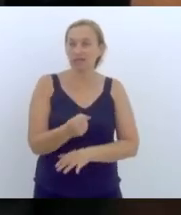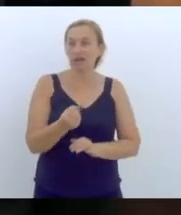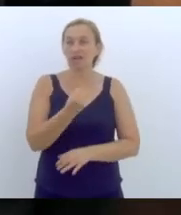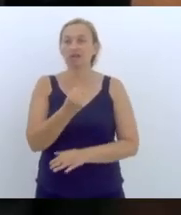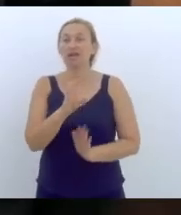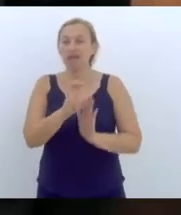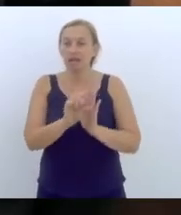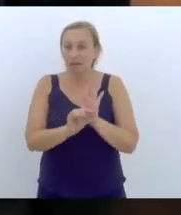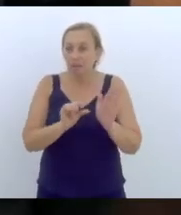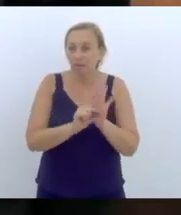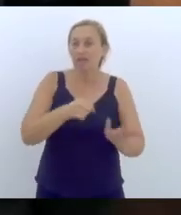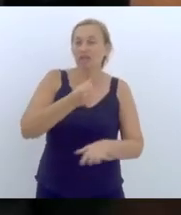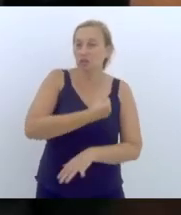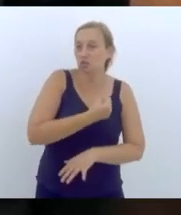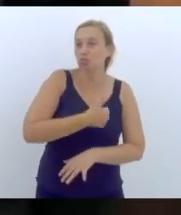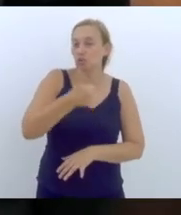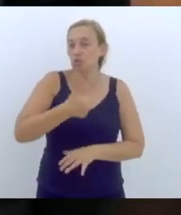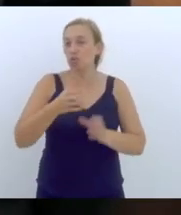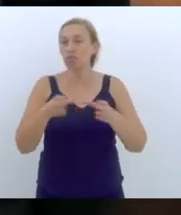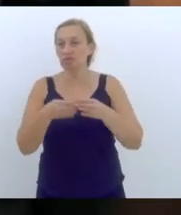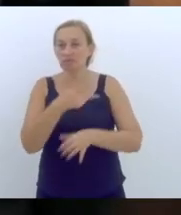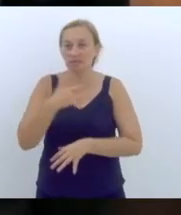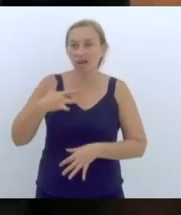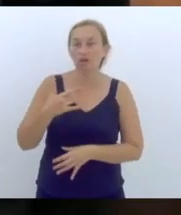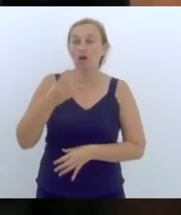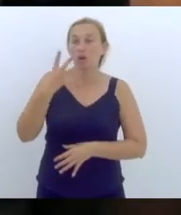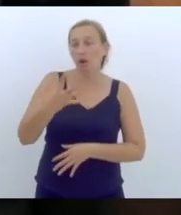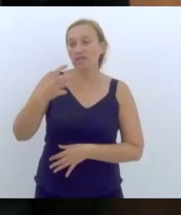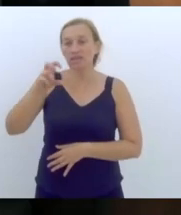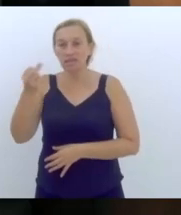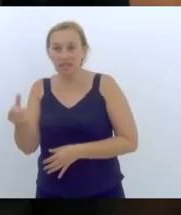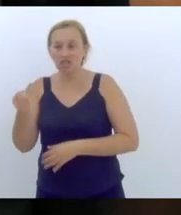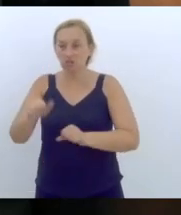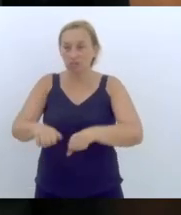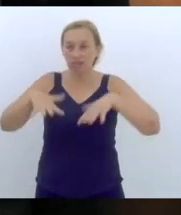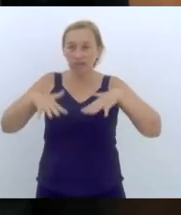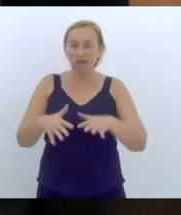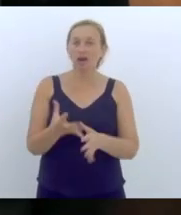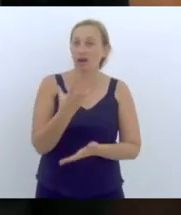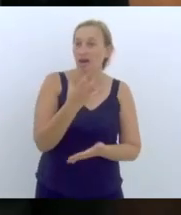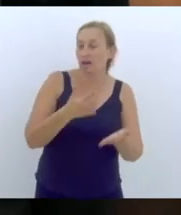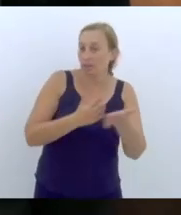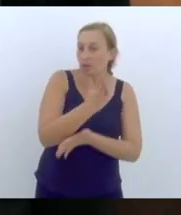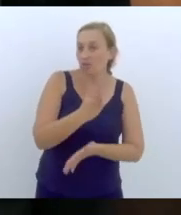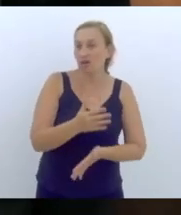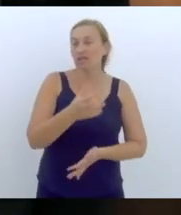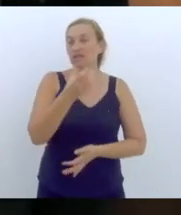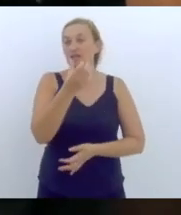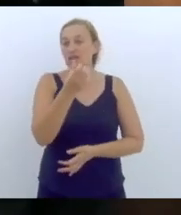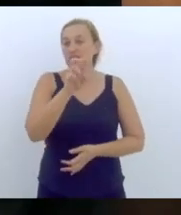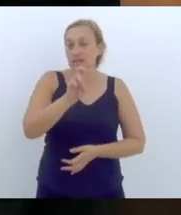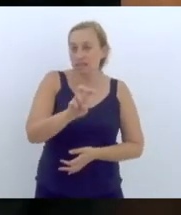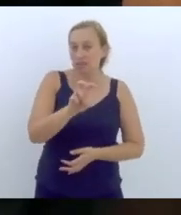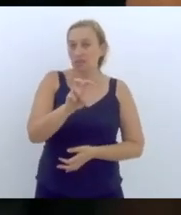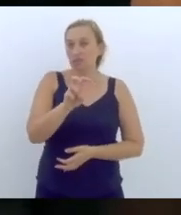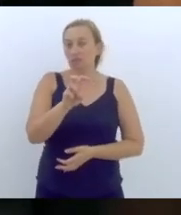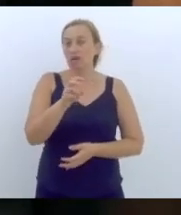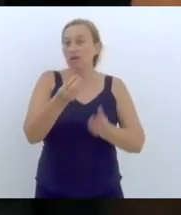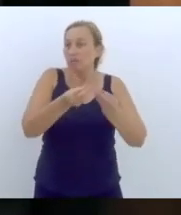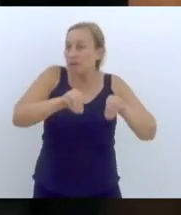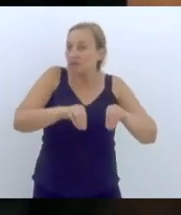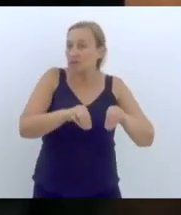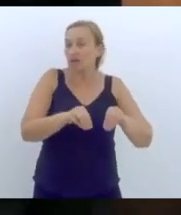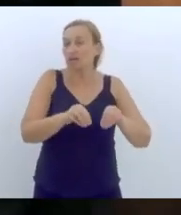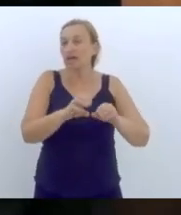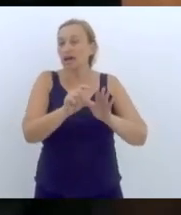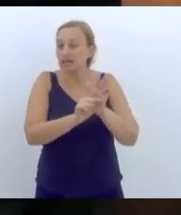Comissão de Saúde, favorável às emendas número 3, 4 e 6 de plenário, favorável com subemenda à emenda número 5, prejudicadas